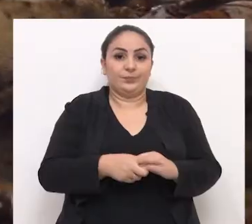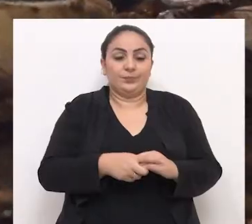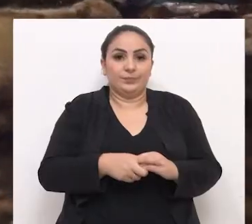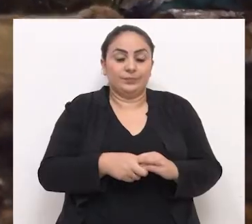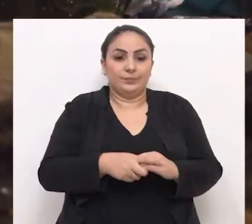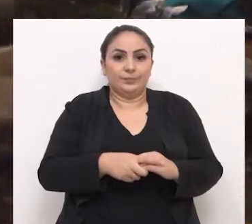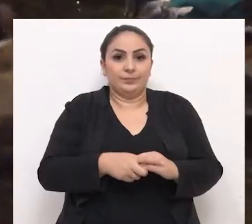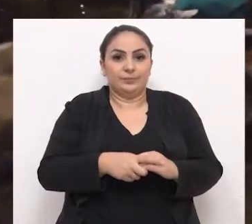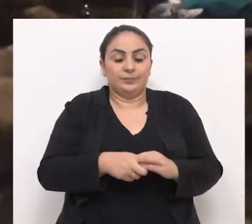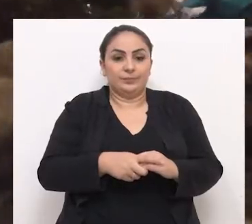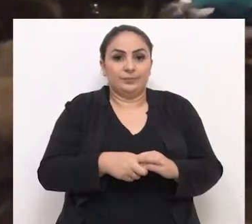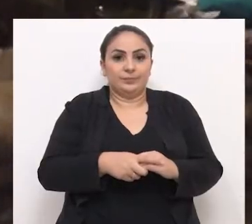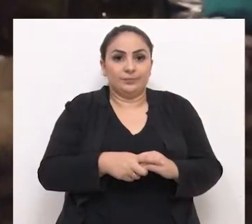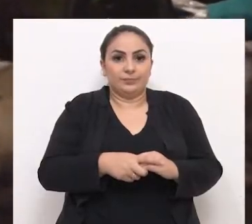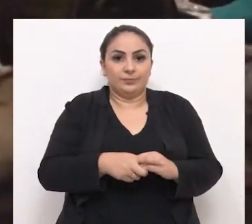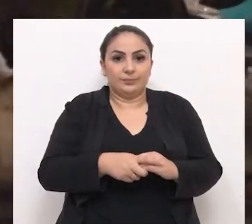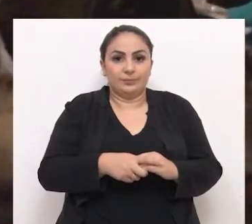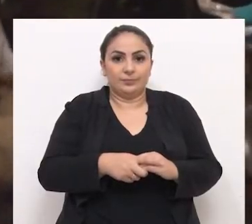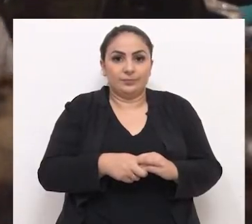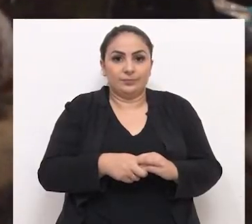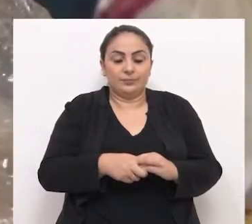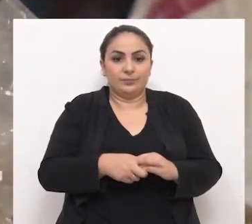reciclagem.